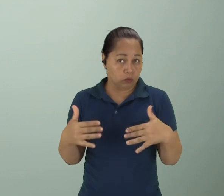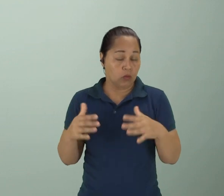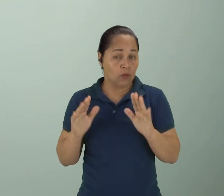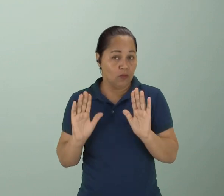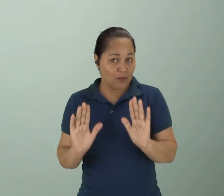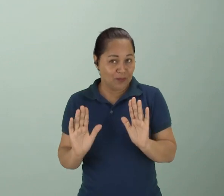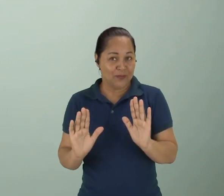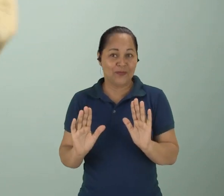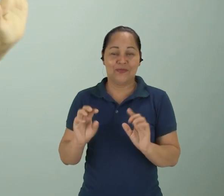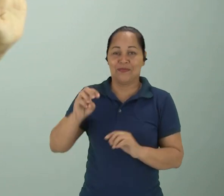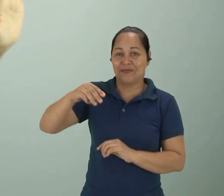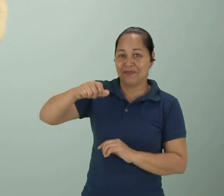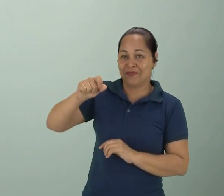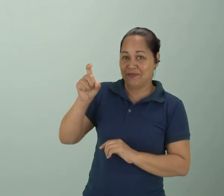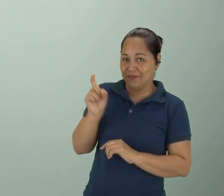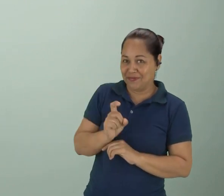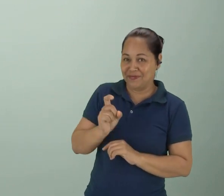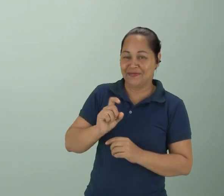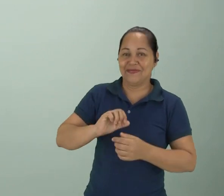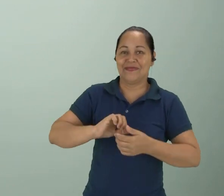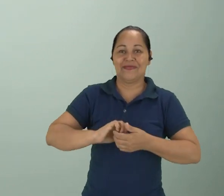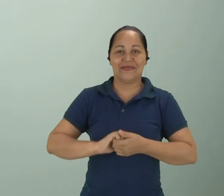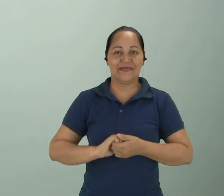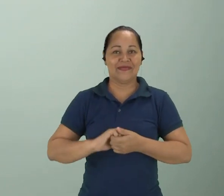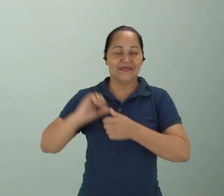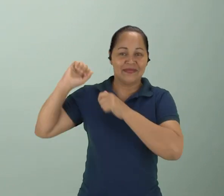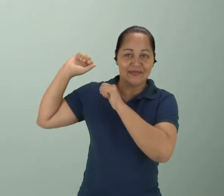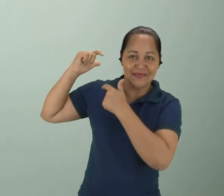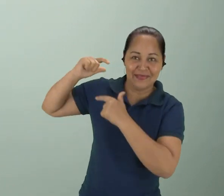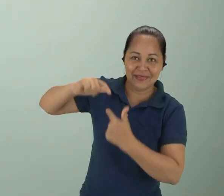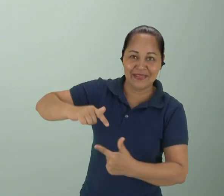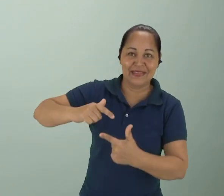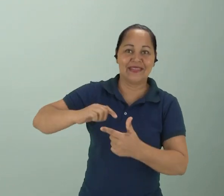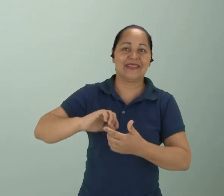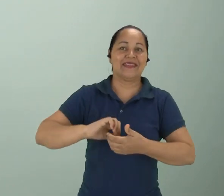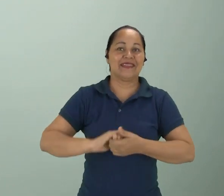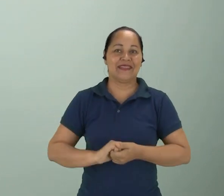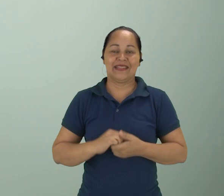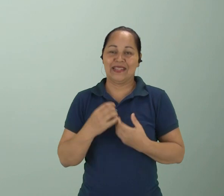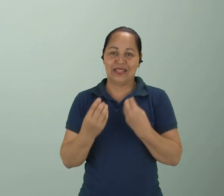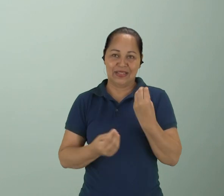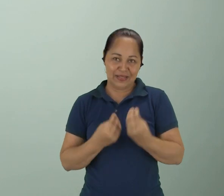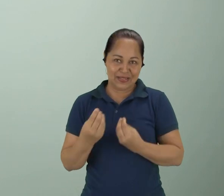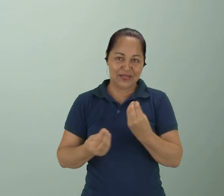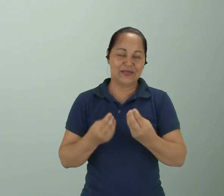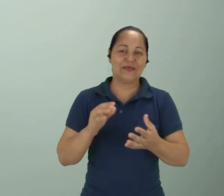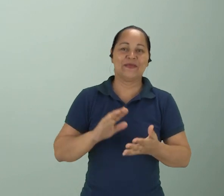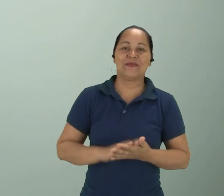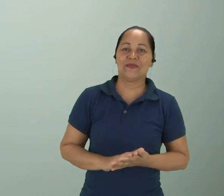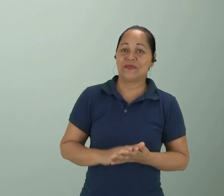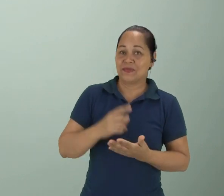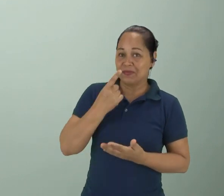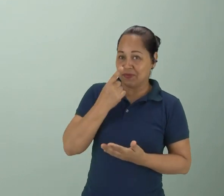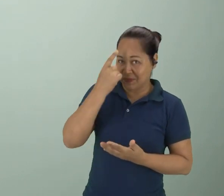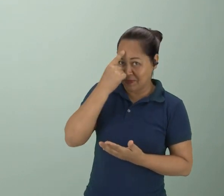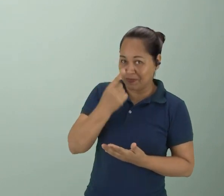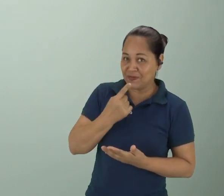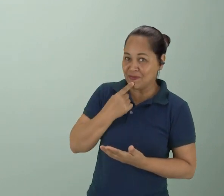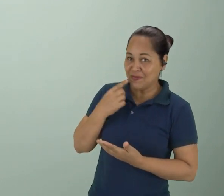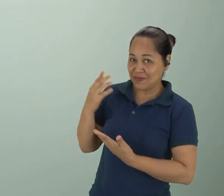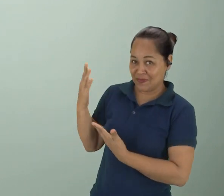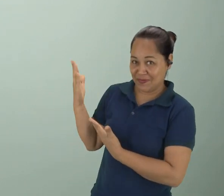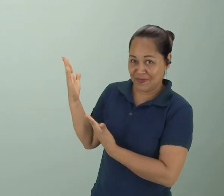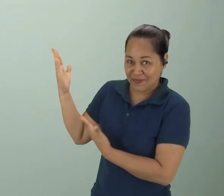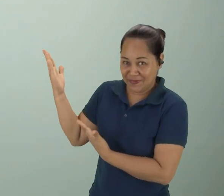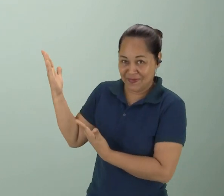criticado por mas essa seria a economia tradicional e qual seria a nova economia para o século 21 vejam na imagem